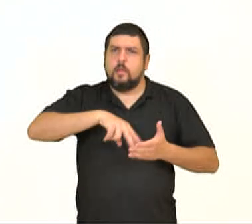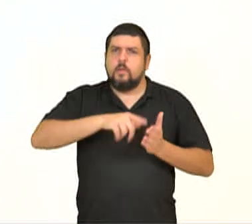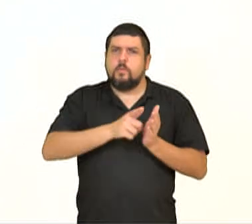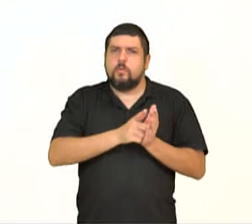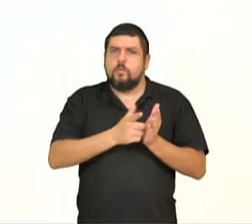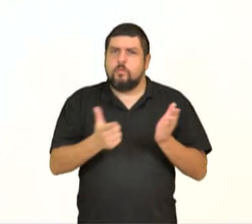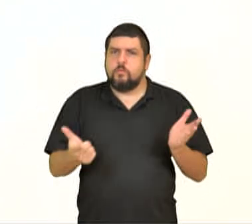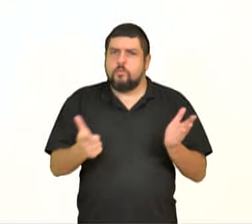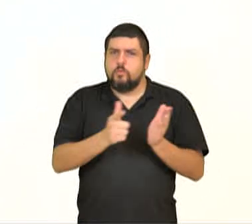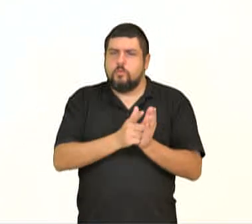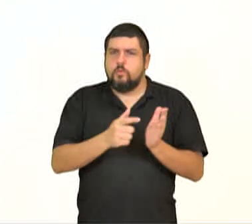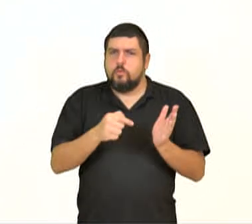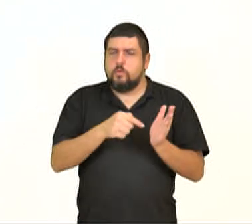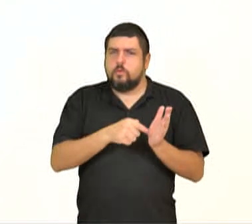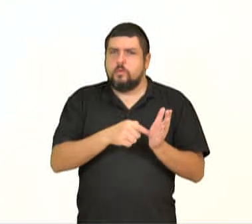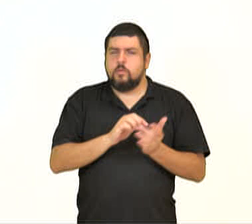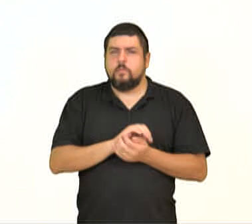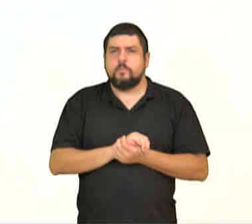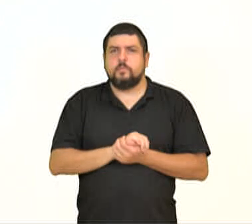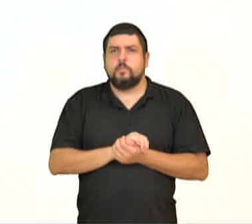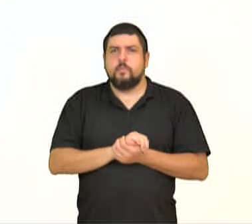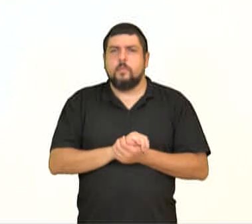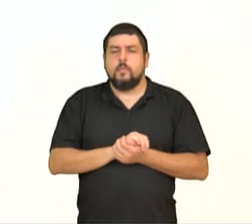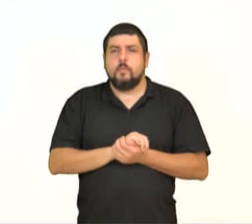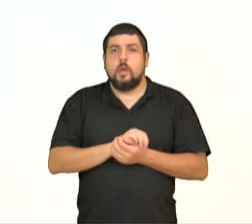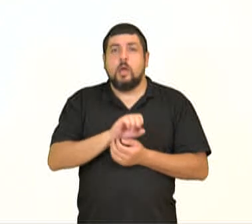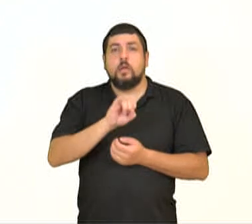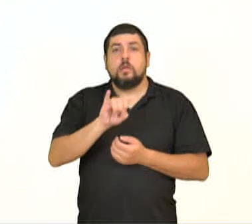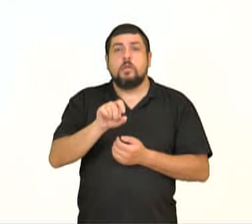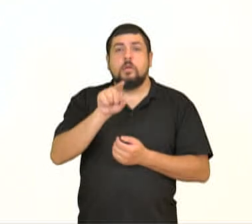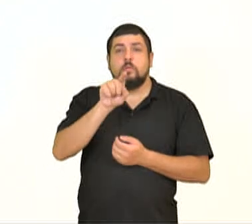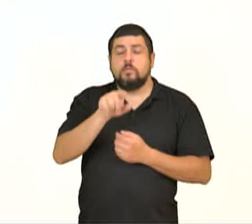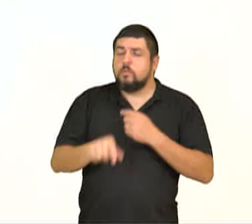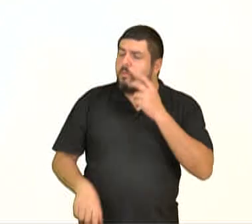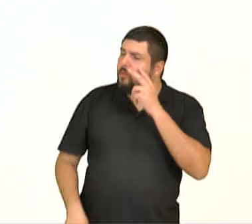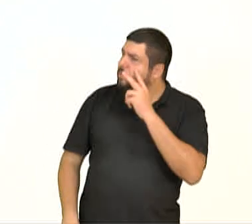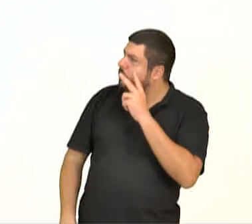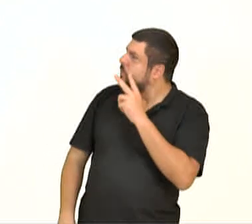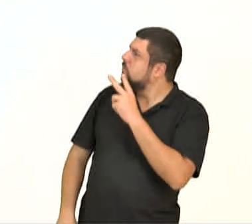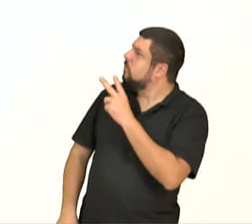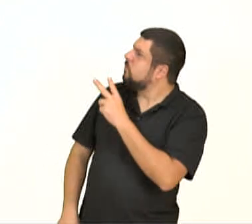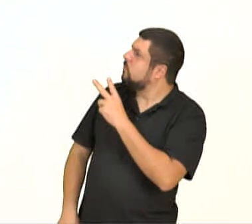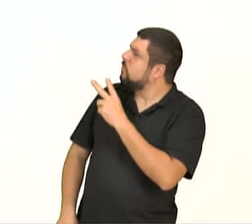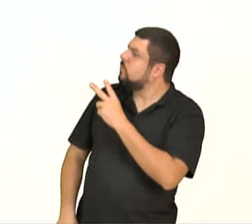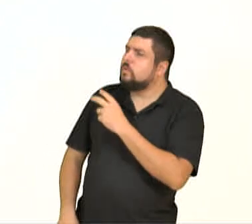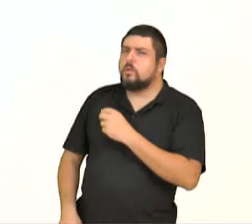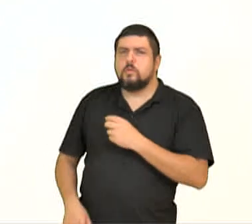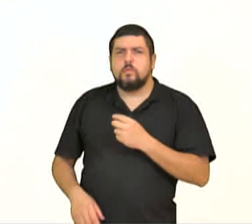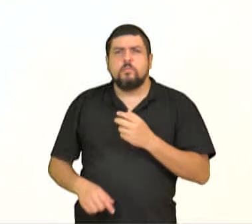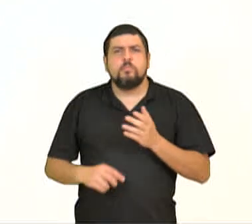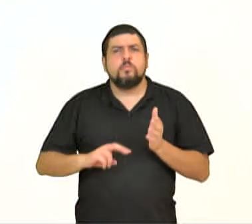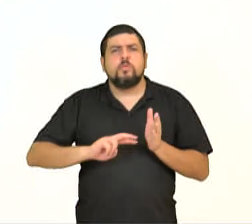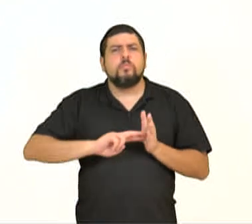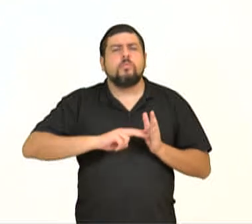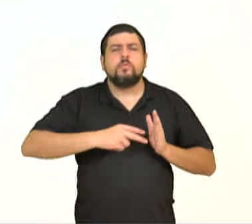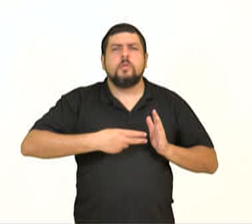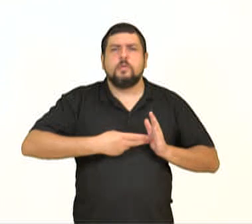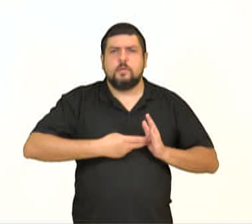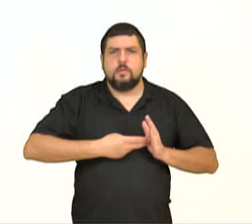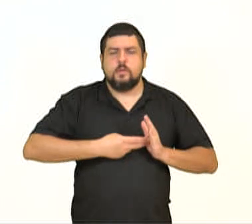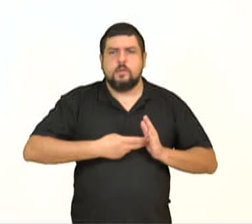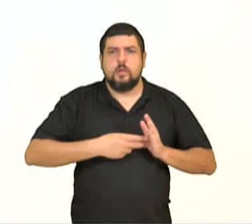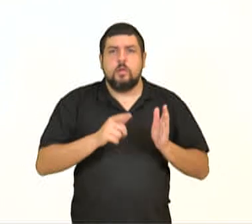impresso. Como que o leitor pode refletir sobre essa leitura que eles estão fazendo? Observando